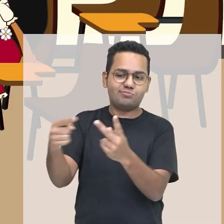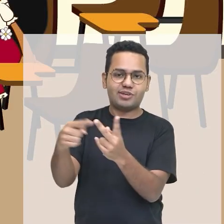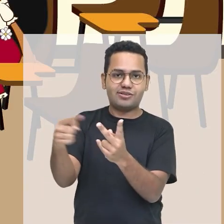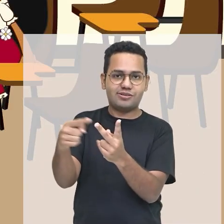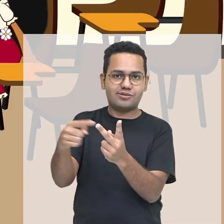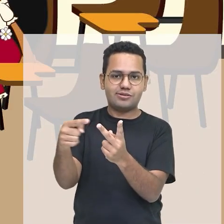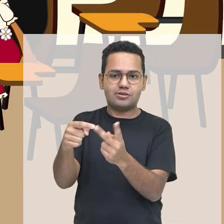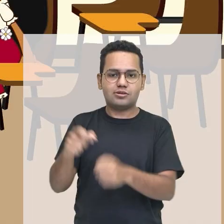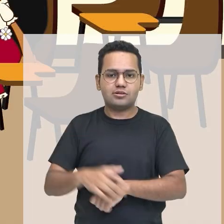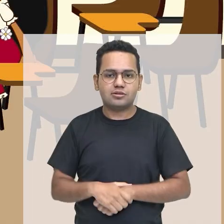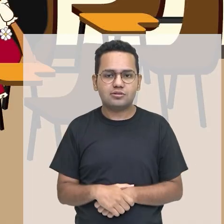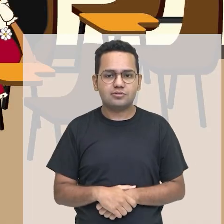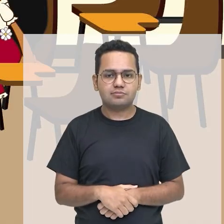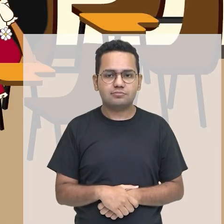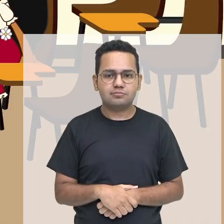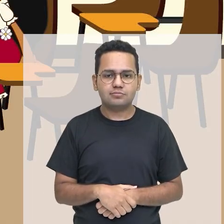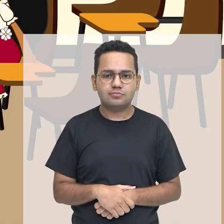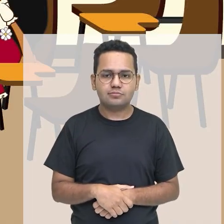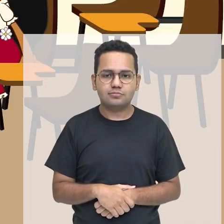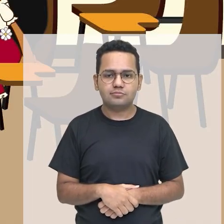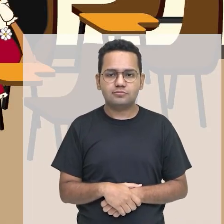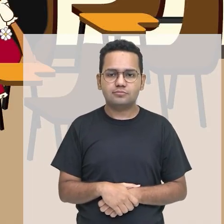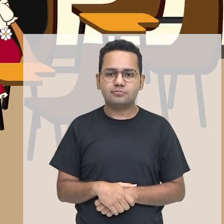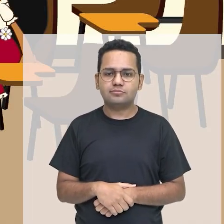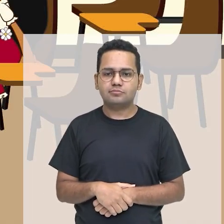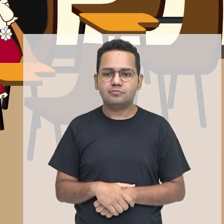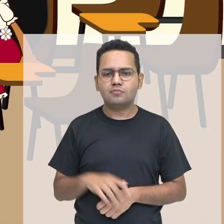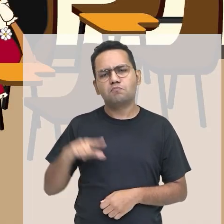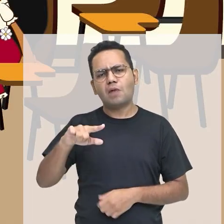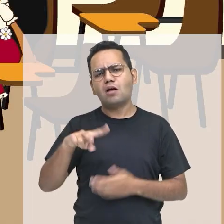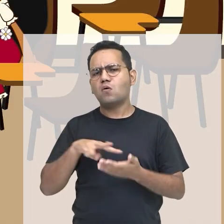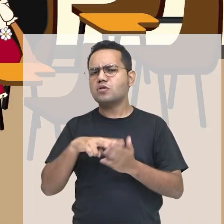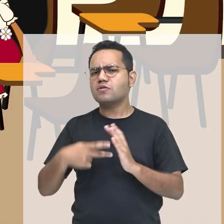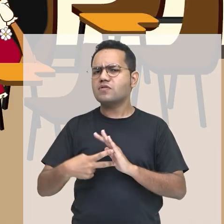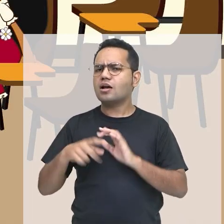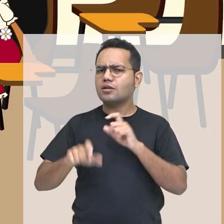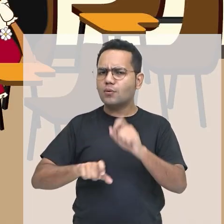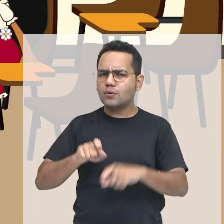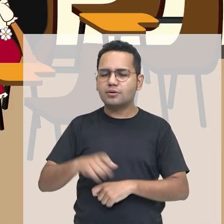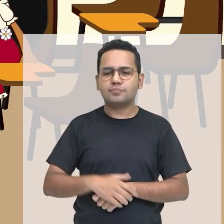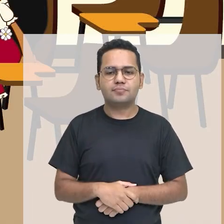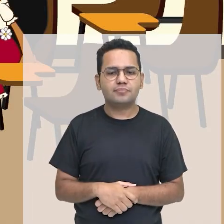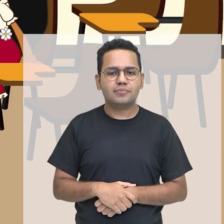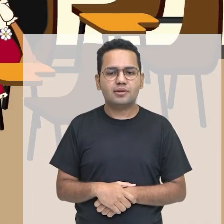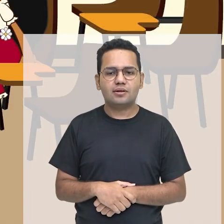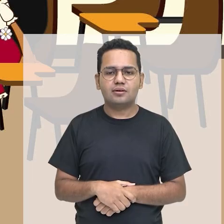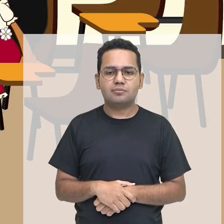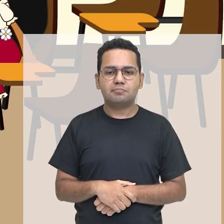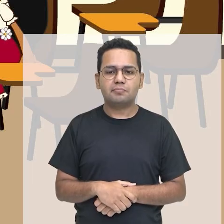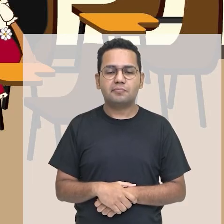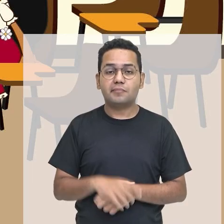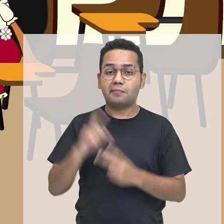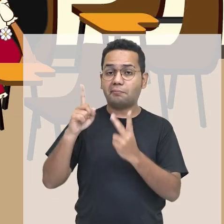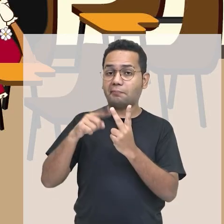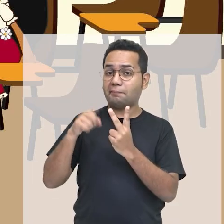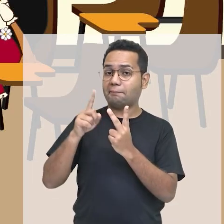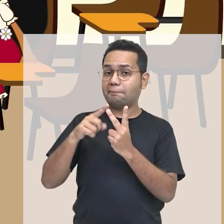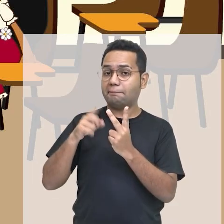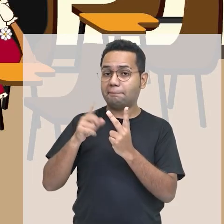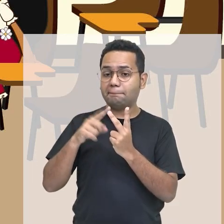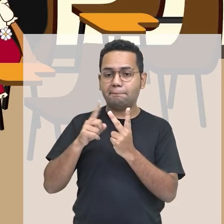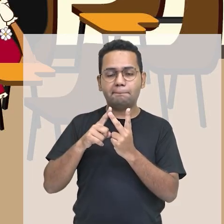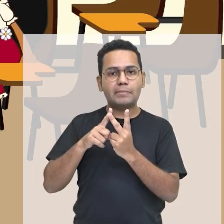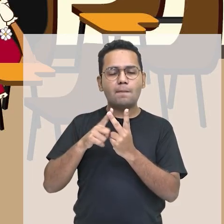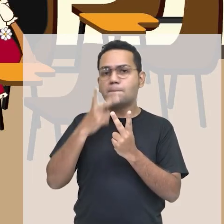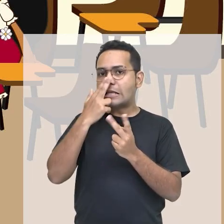Mas eu também tenho esses movimentos aqui. Isso de movimentos são atos de linguagem não verbal e que eu estou utilizando ao mesmo